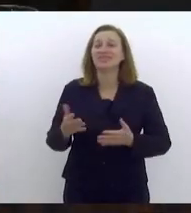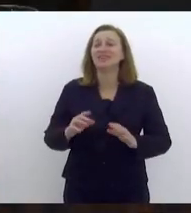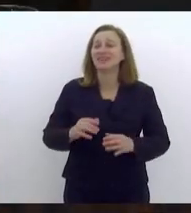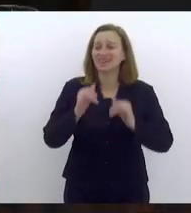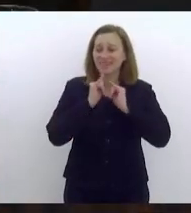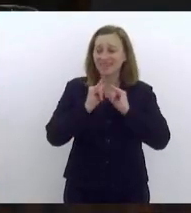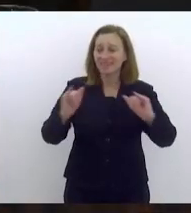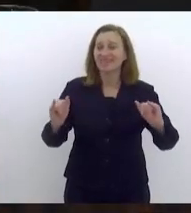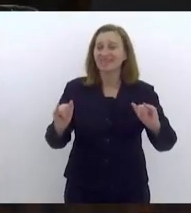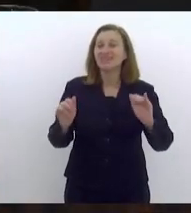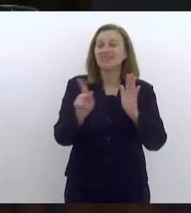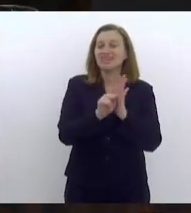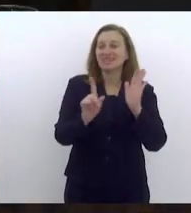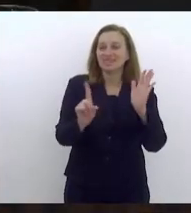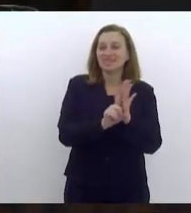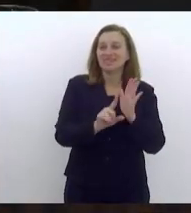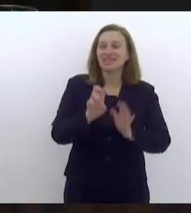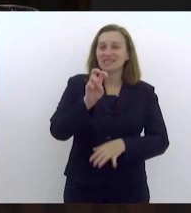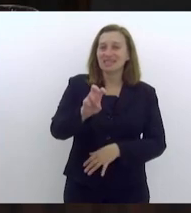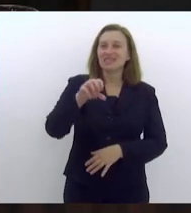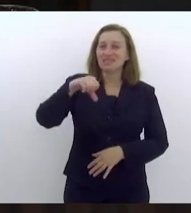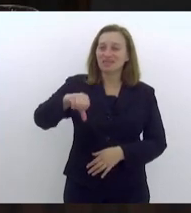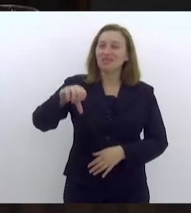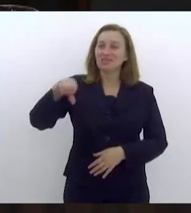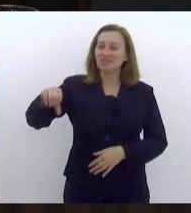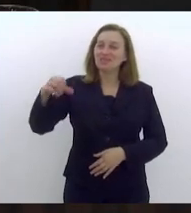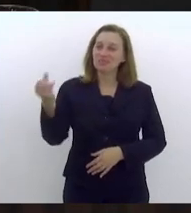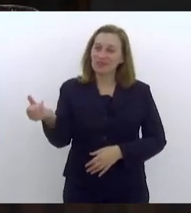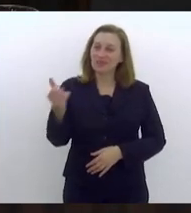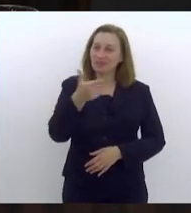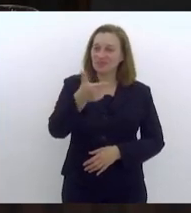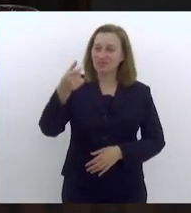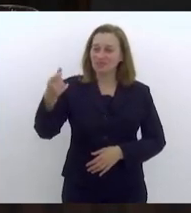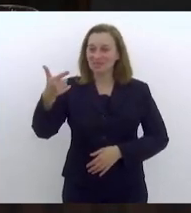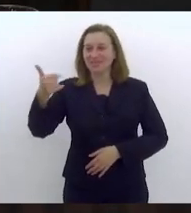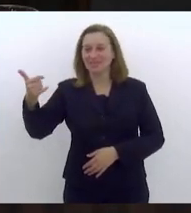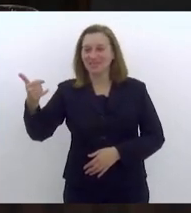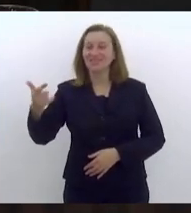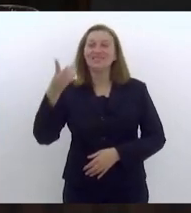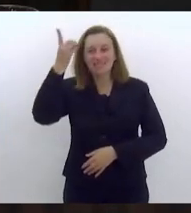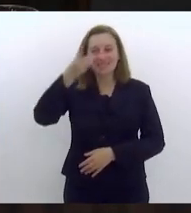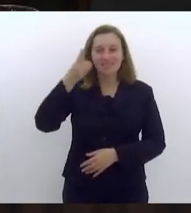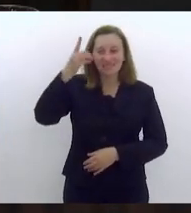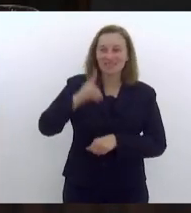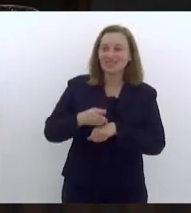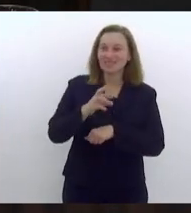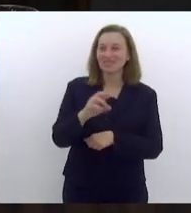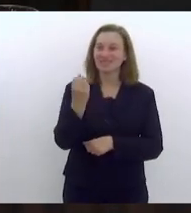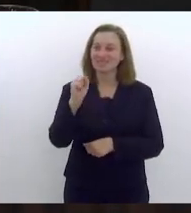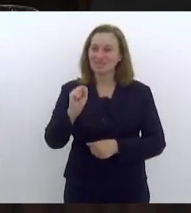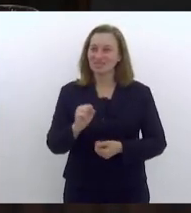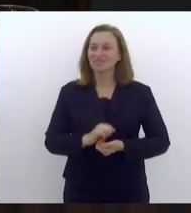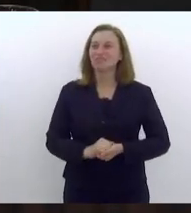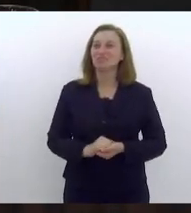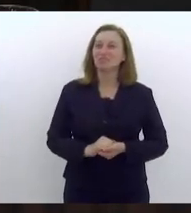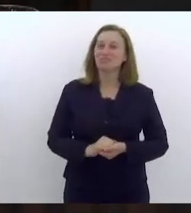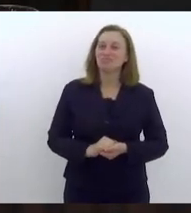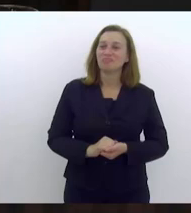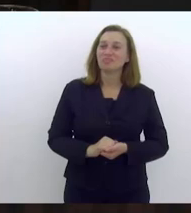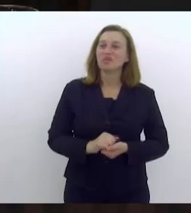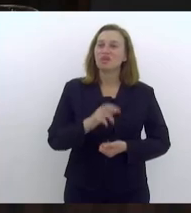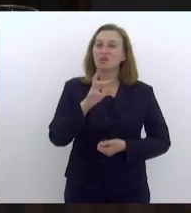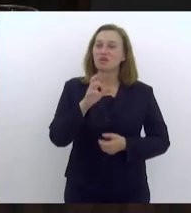Anuncio o projeto de lei 5996, de 2022, de autoria do deputado doutor Serginho, que denomina